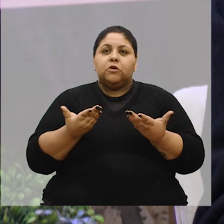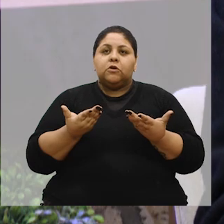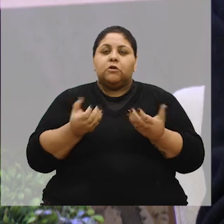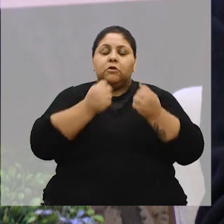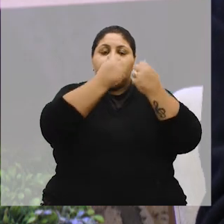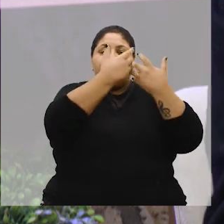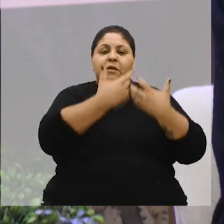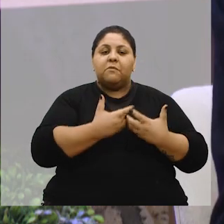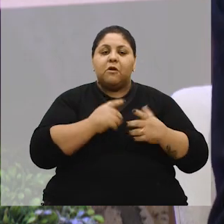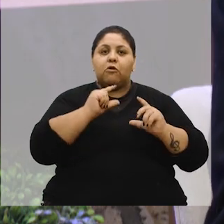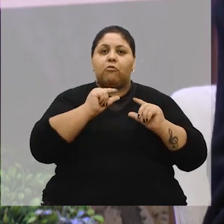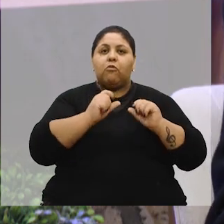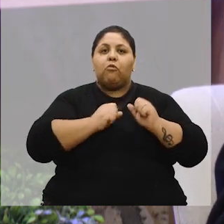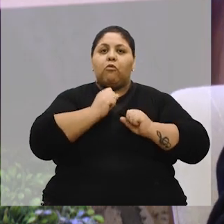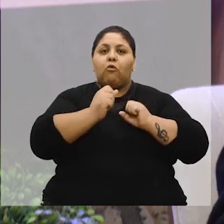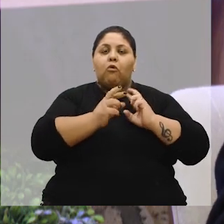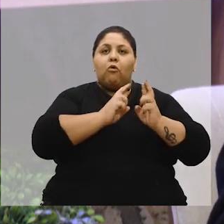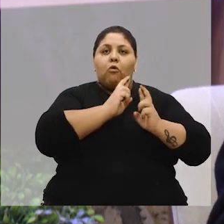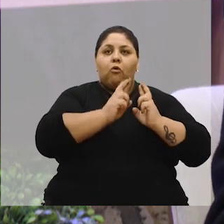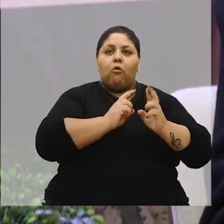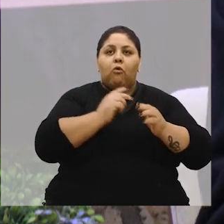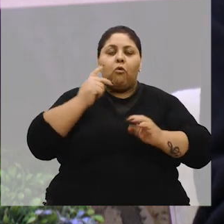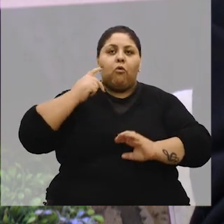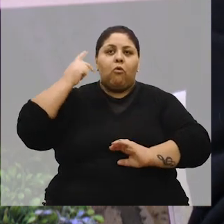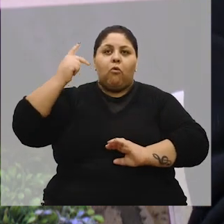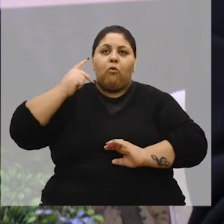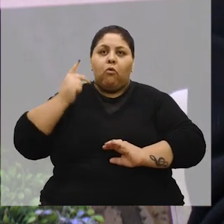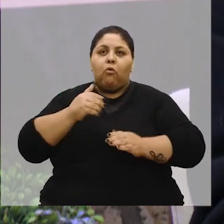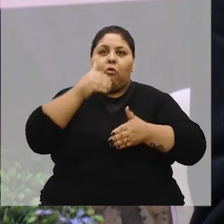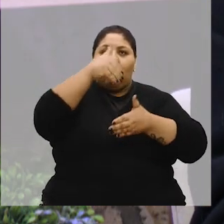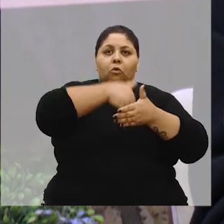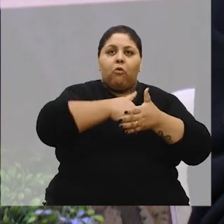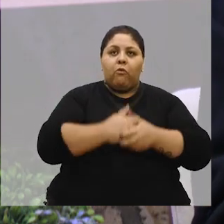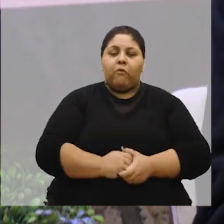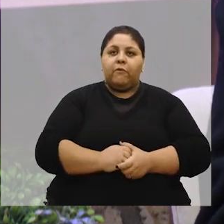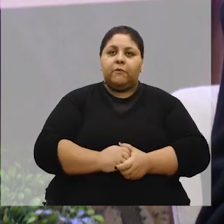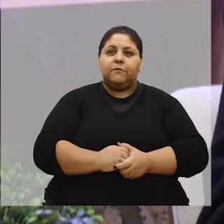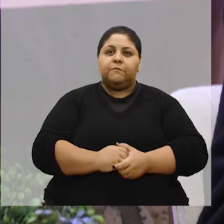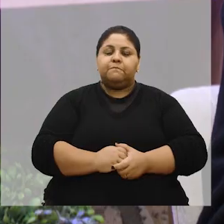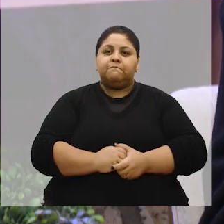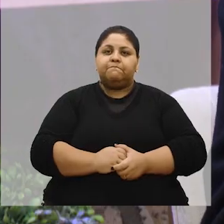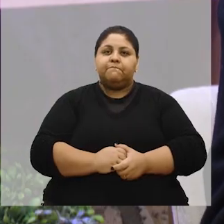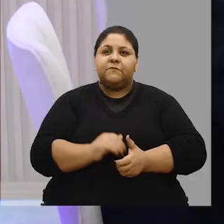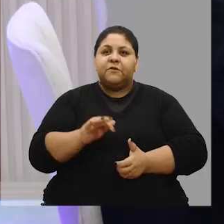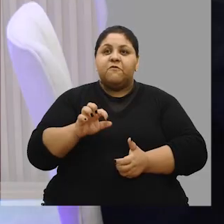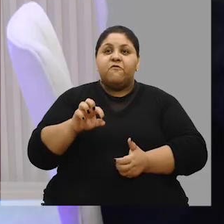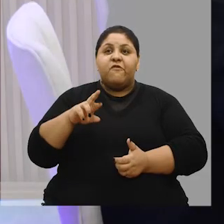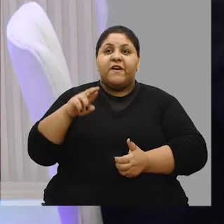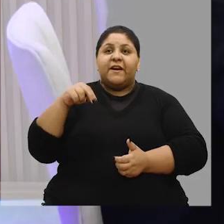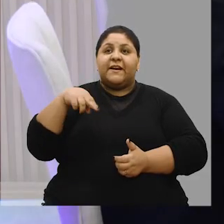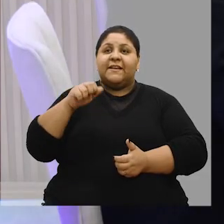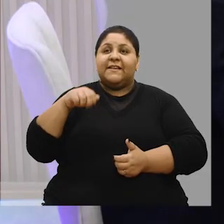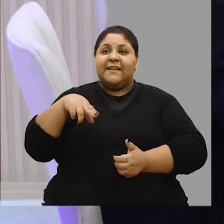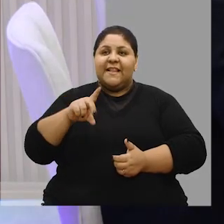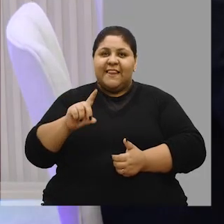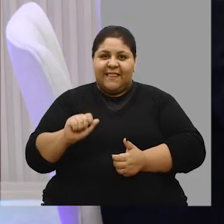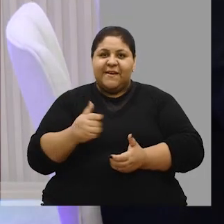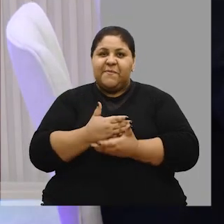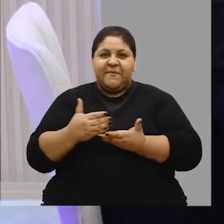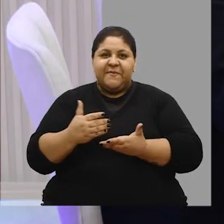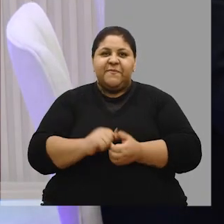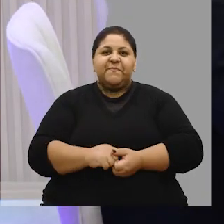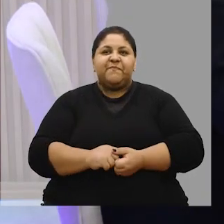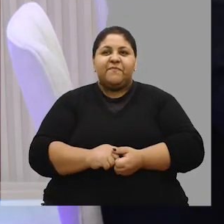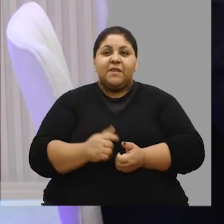contem um pouquinho como que é a relação de vocês com a política, com as eleições. Fernanda, começando contigo, vamos lá. Eu já estava pronta para falar